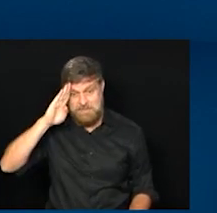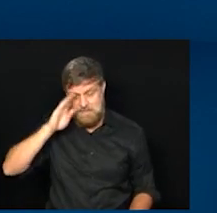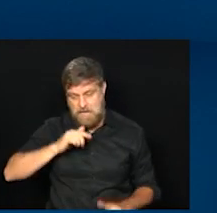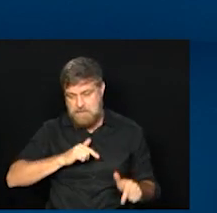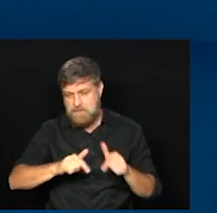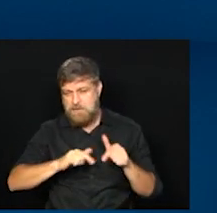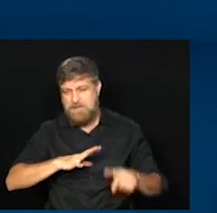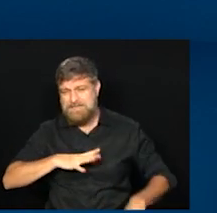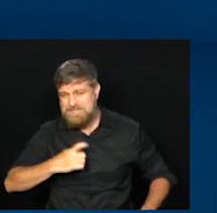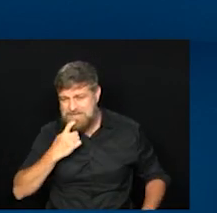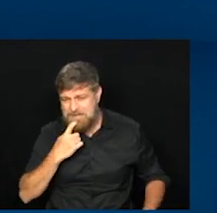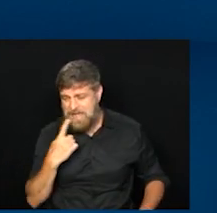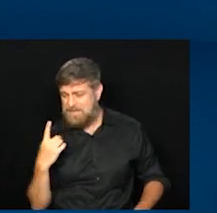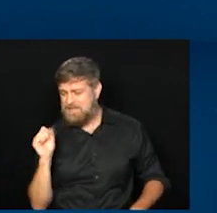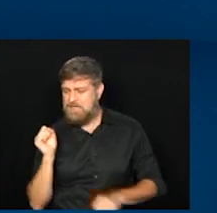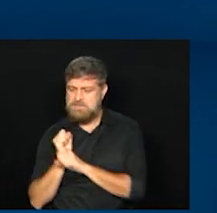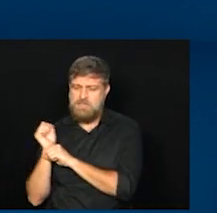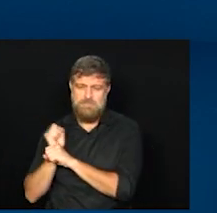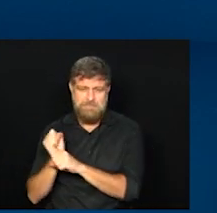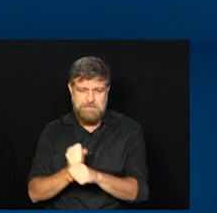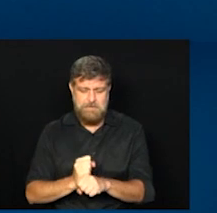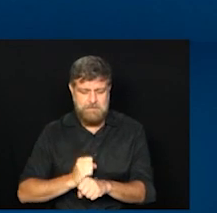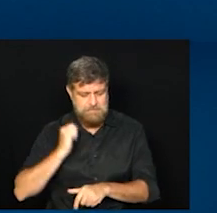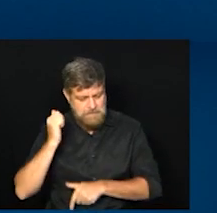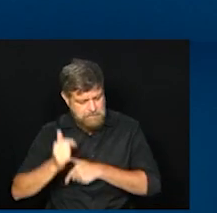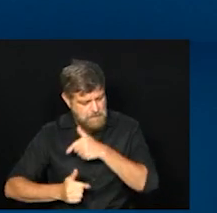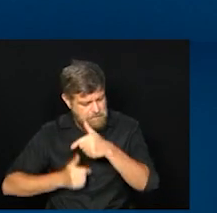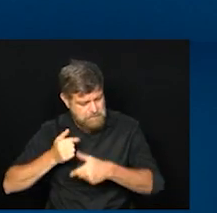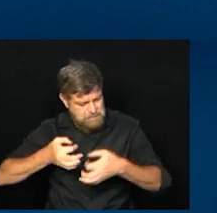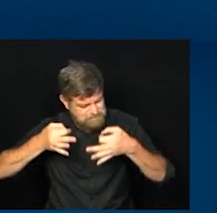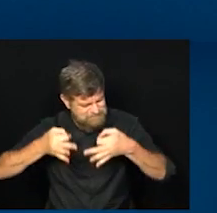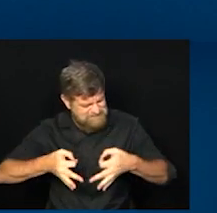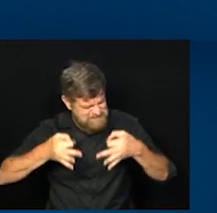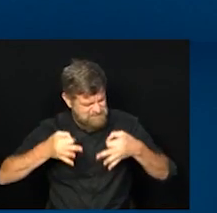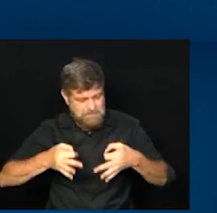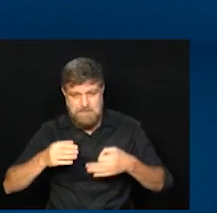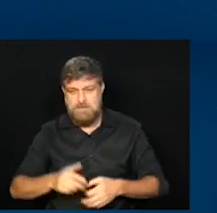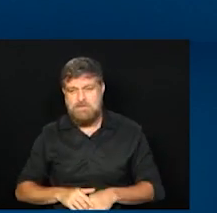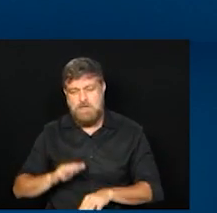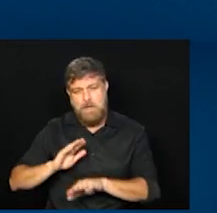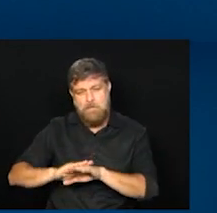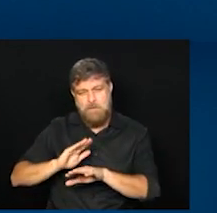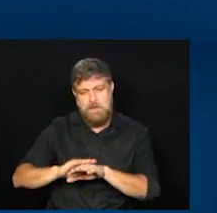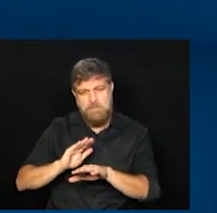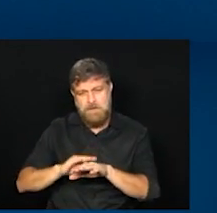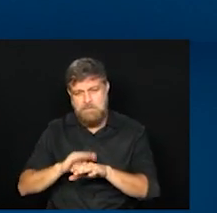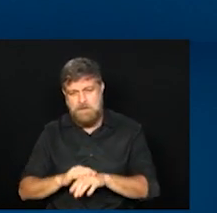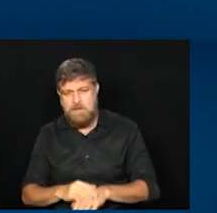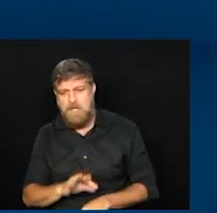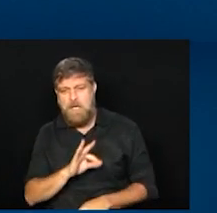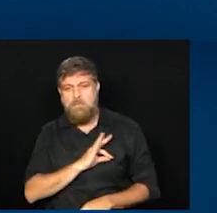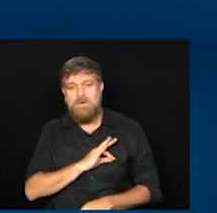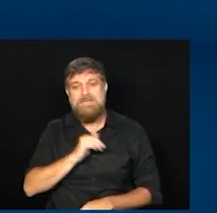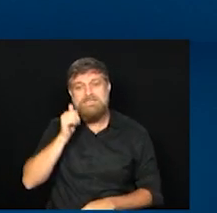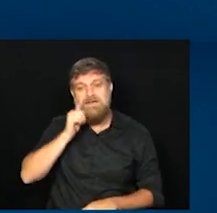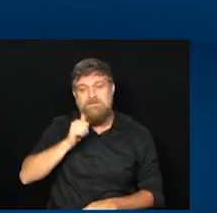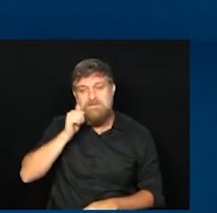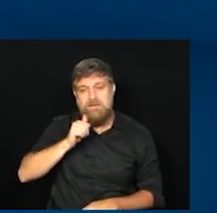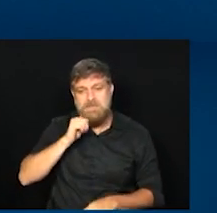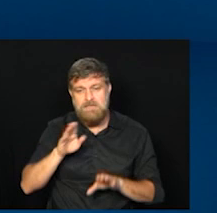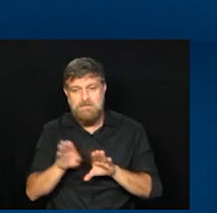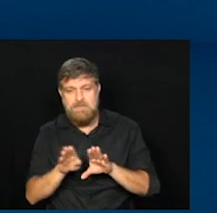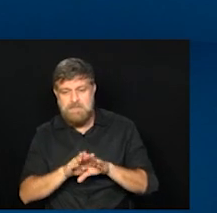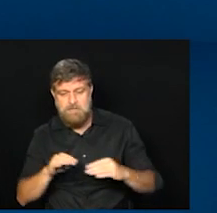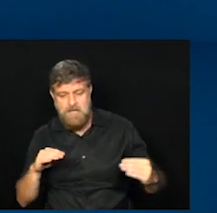Campinas há mais de uma década, sempre exercendo com maestria os serviços operacionais de policiamento feminino, policiamento